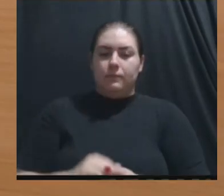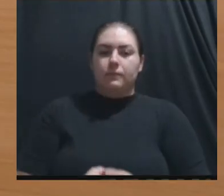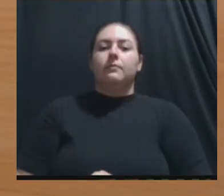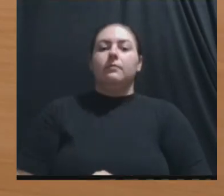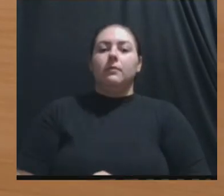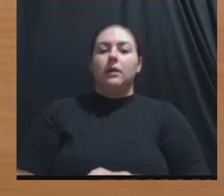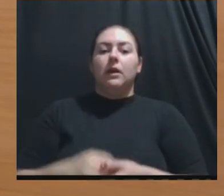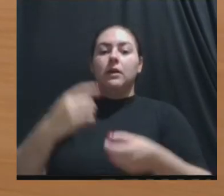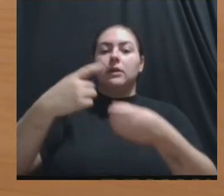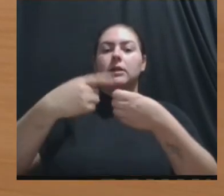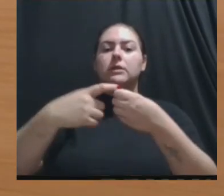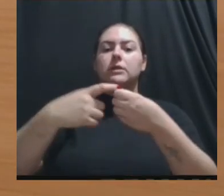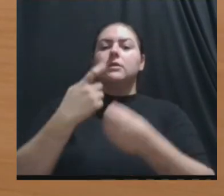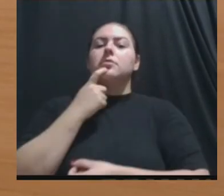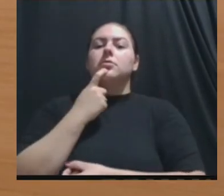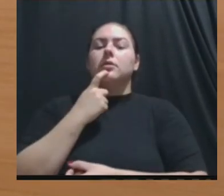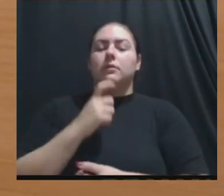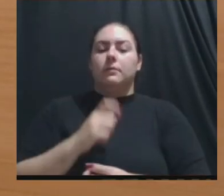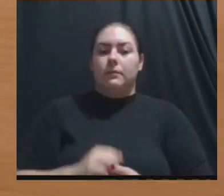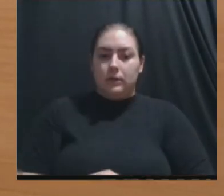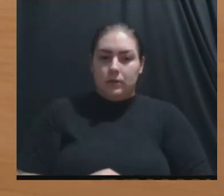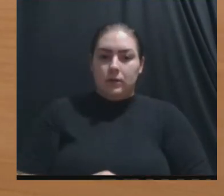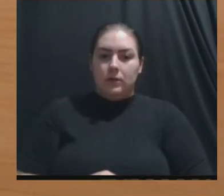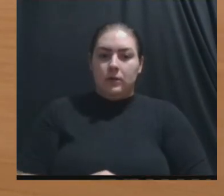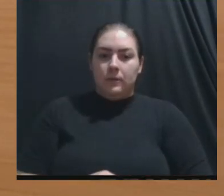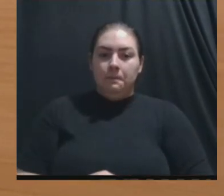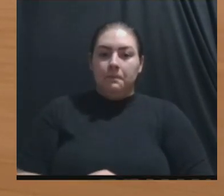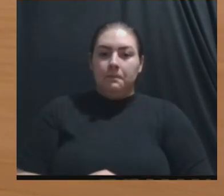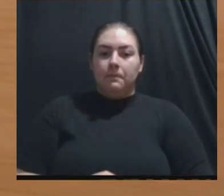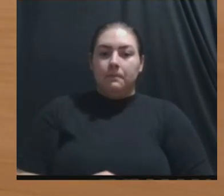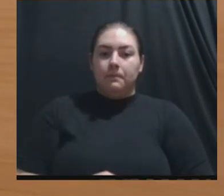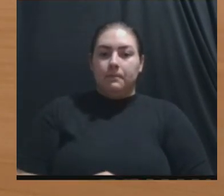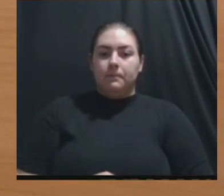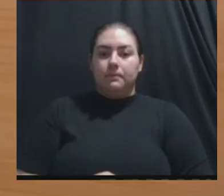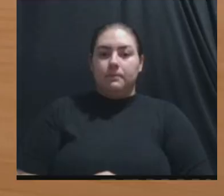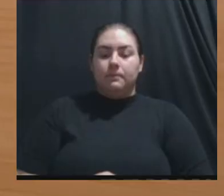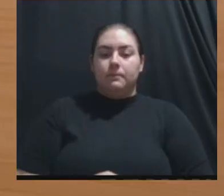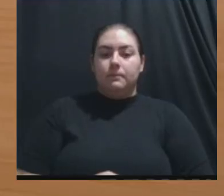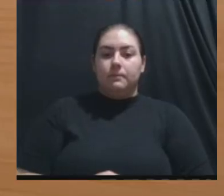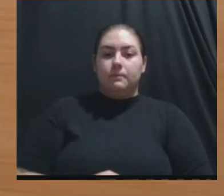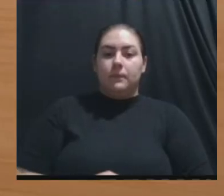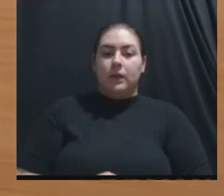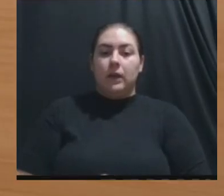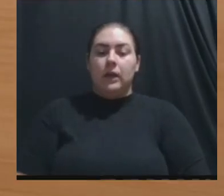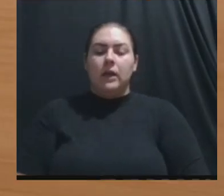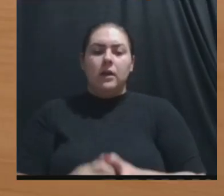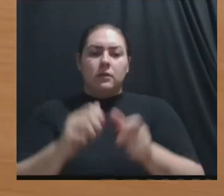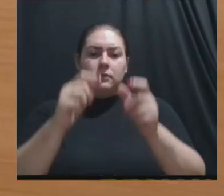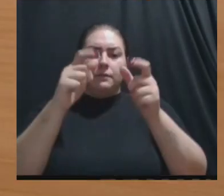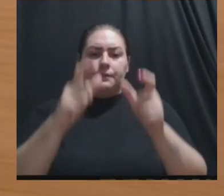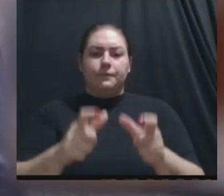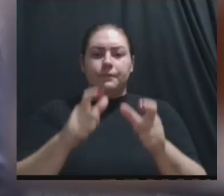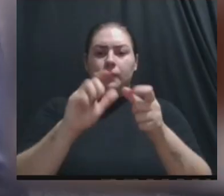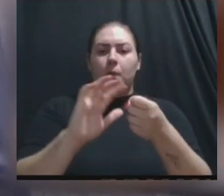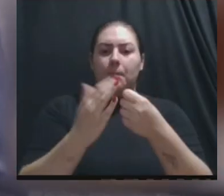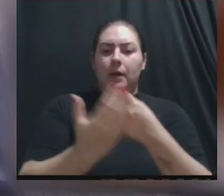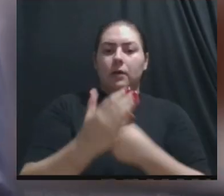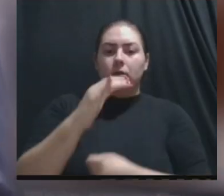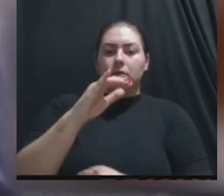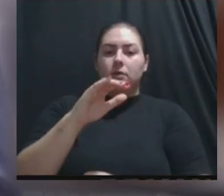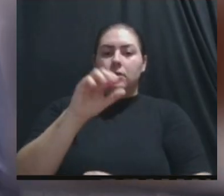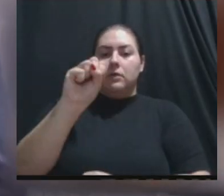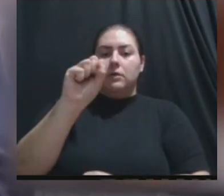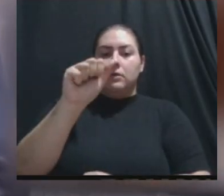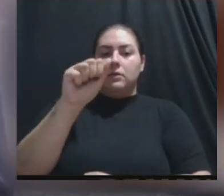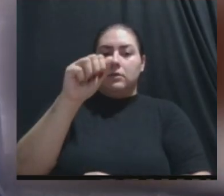um imóvel público que fica no Jardim São Gabriel, onde um dia funcionou a Fundação Casa.